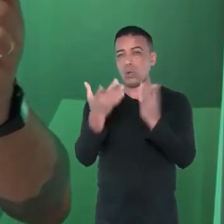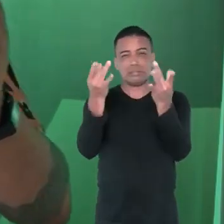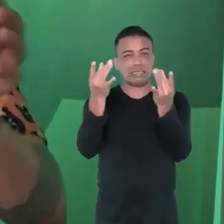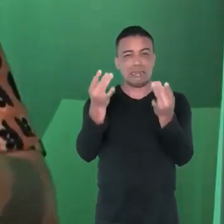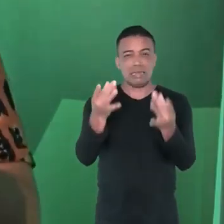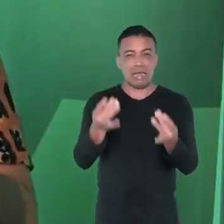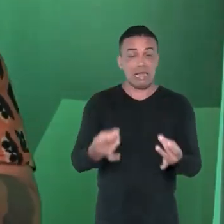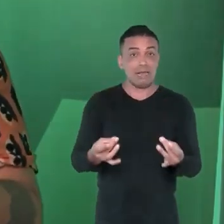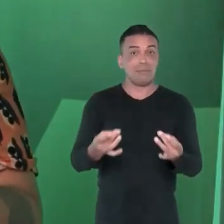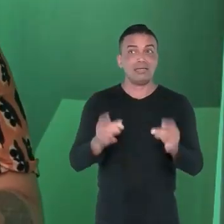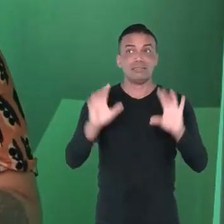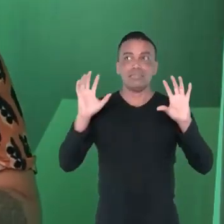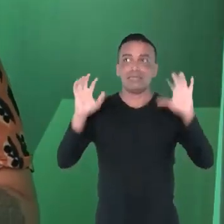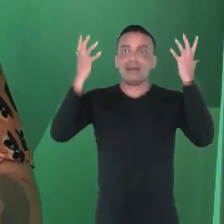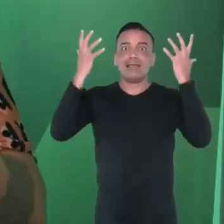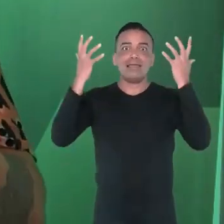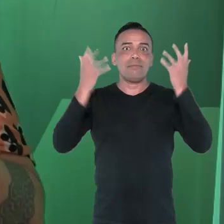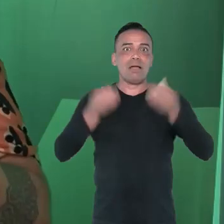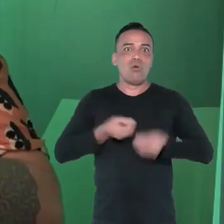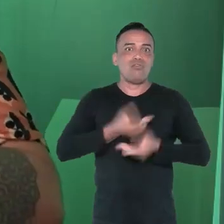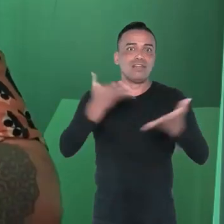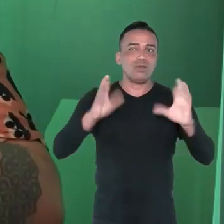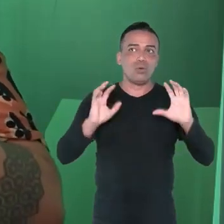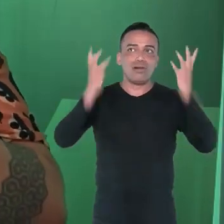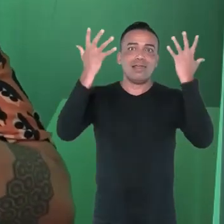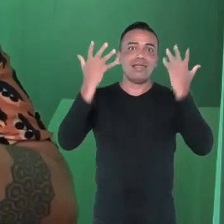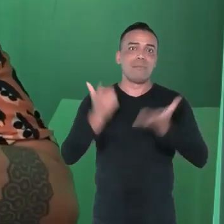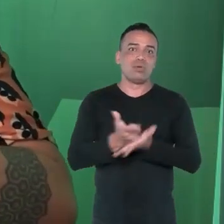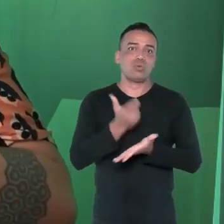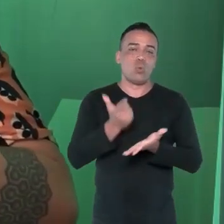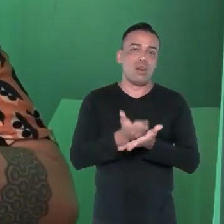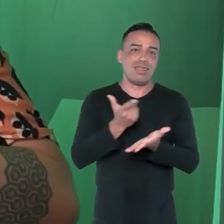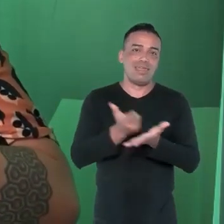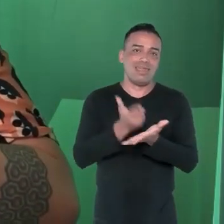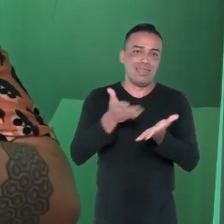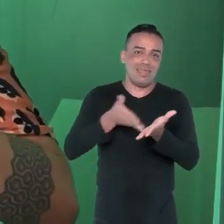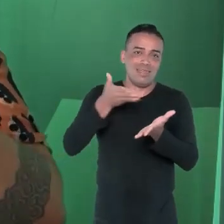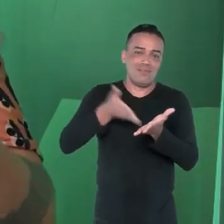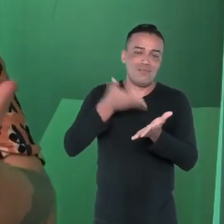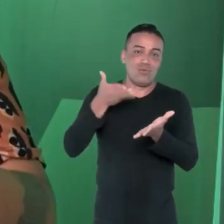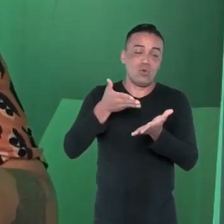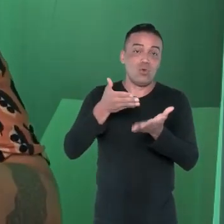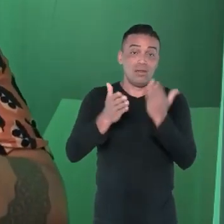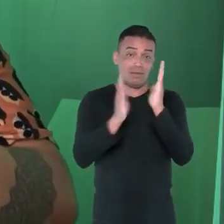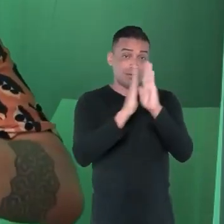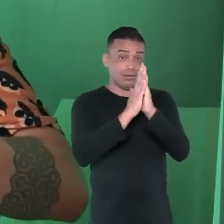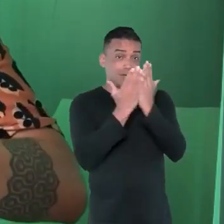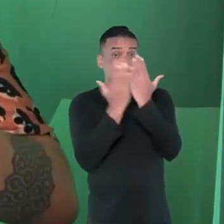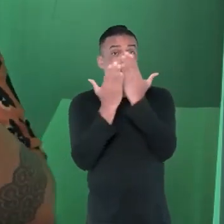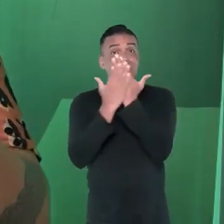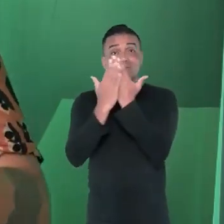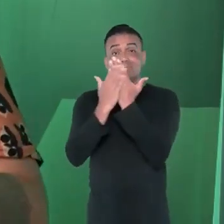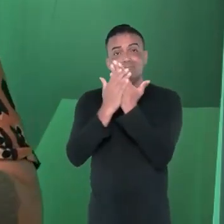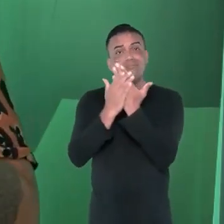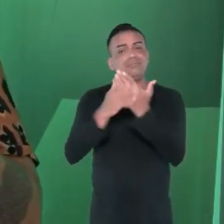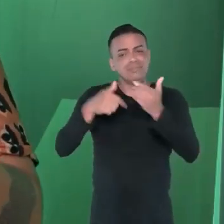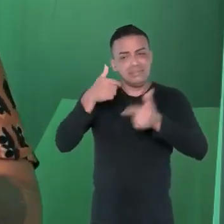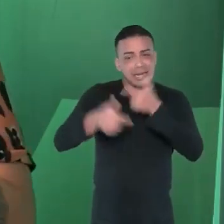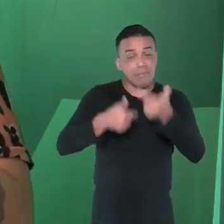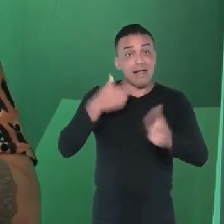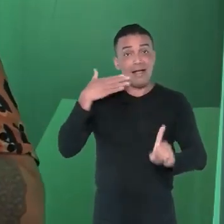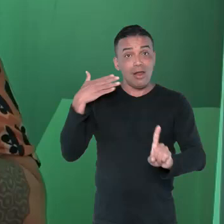um pouco do clima do livro, né? E acho que já trazendo desde a capa esse seu trabalho